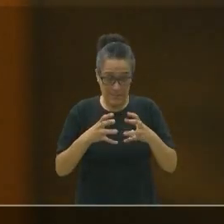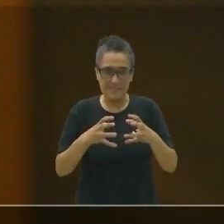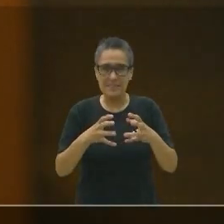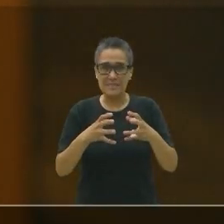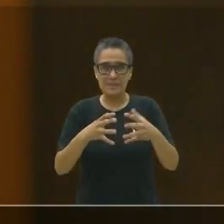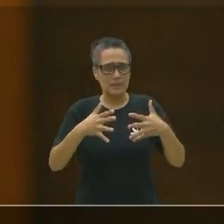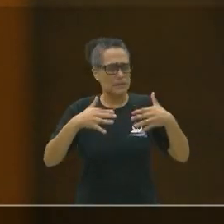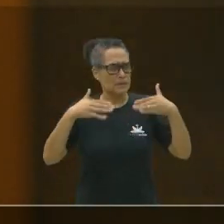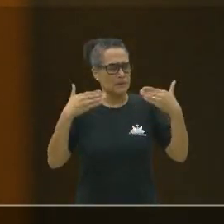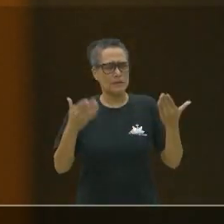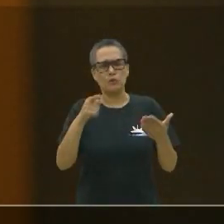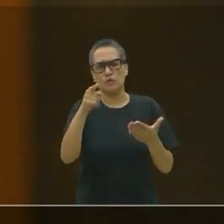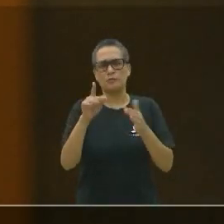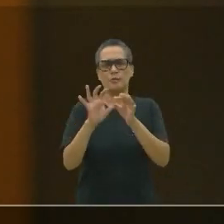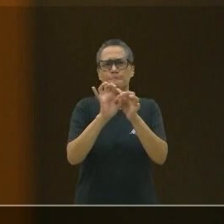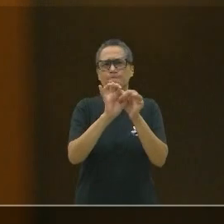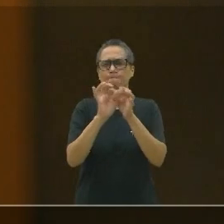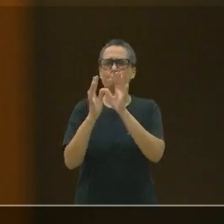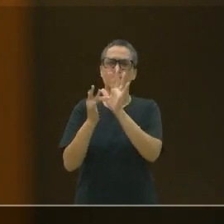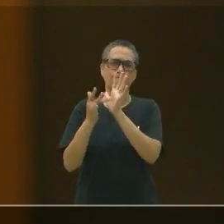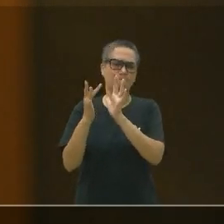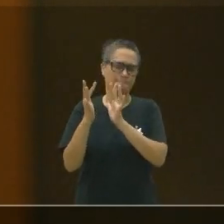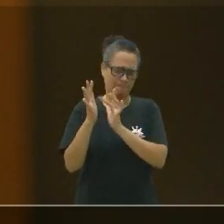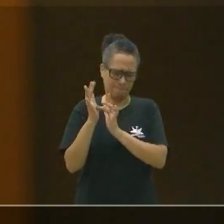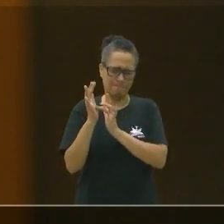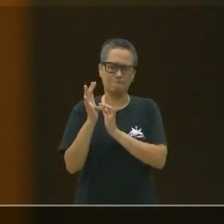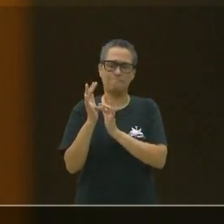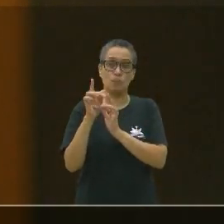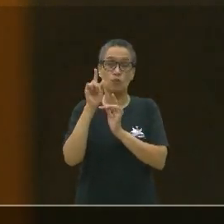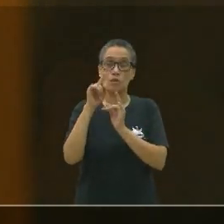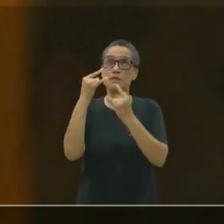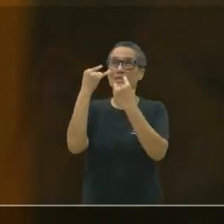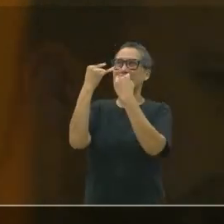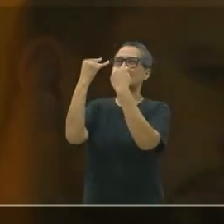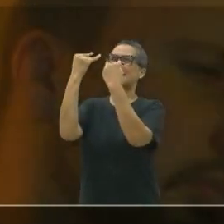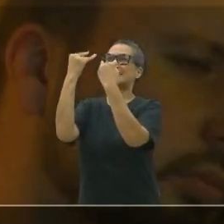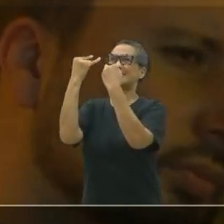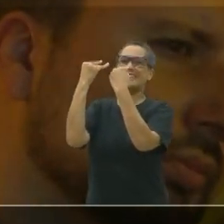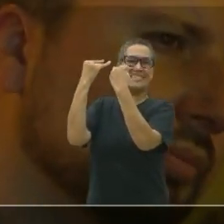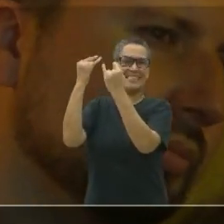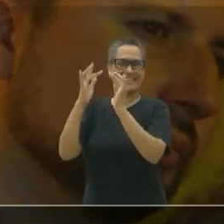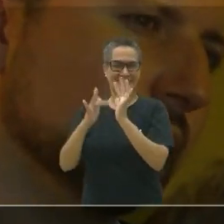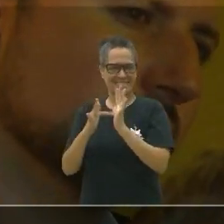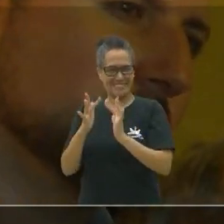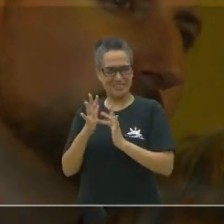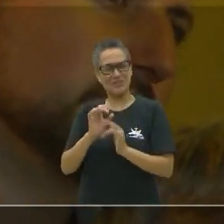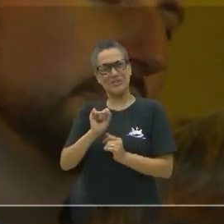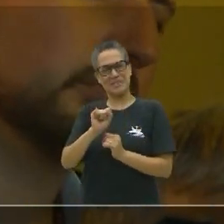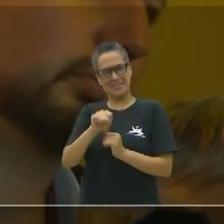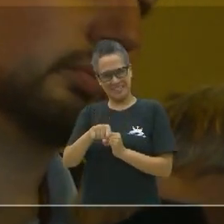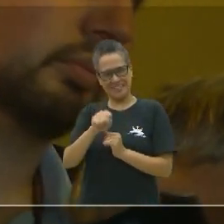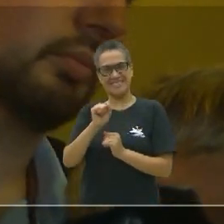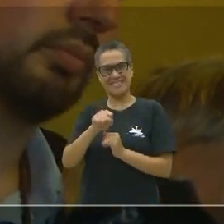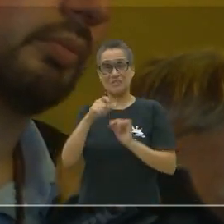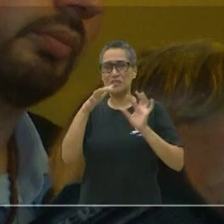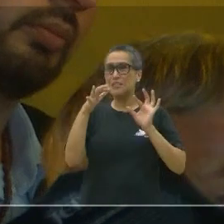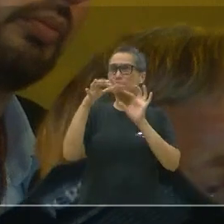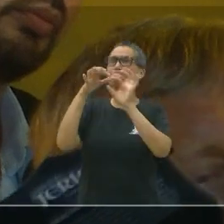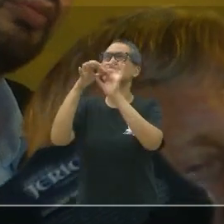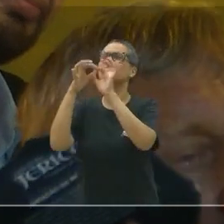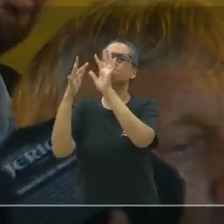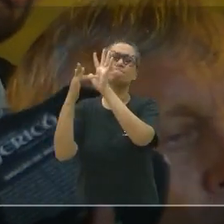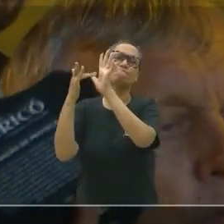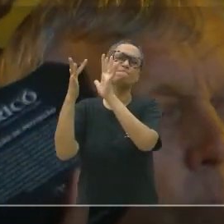é você unido a Jesus. É você atraído a Jesus, é você unido a Jesus.